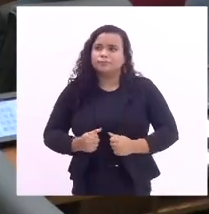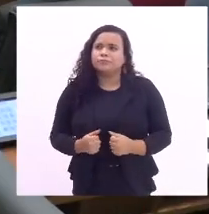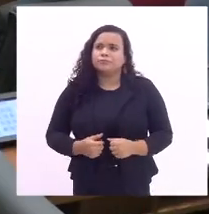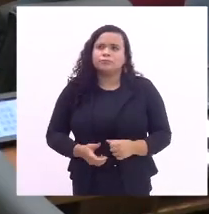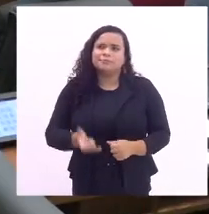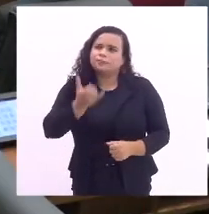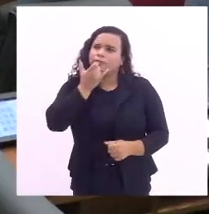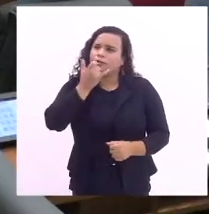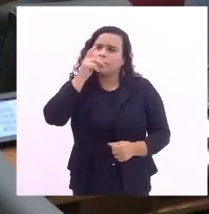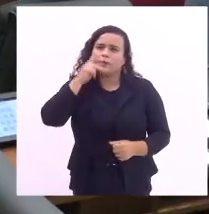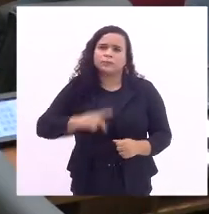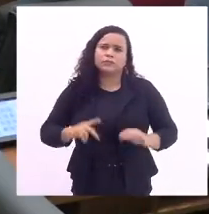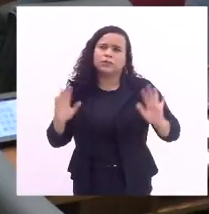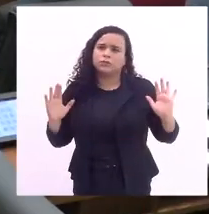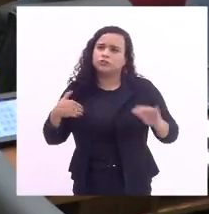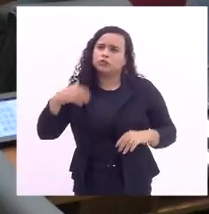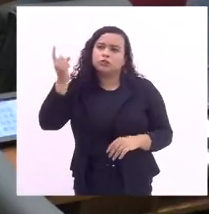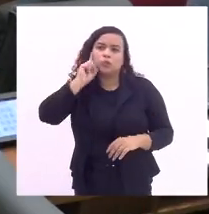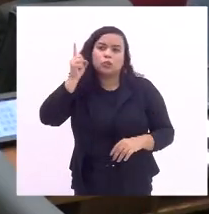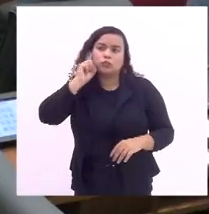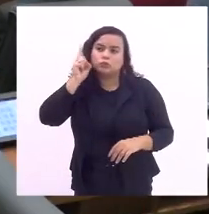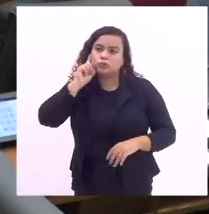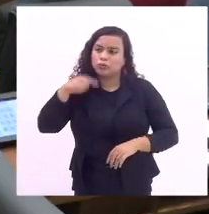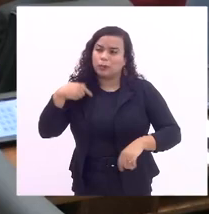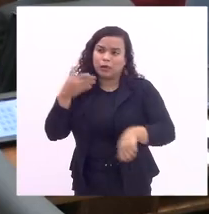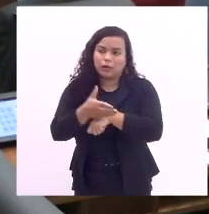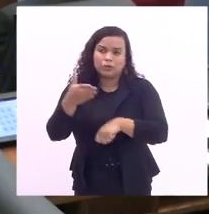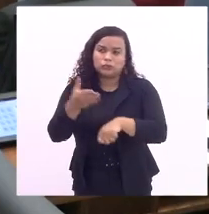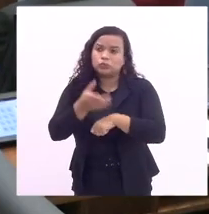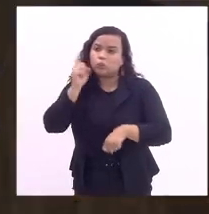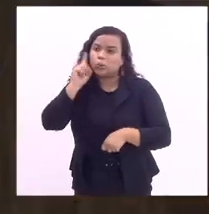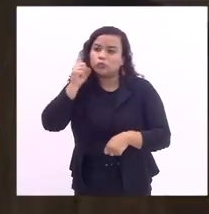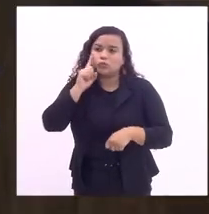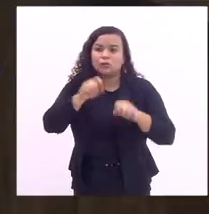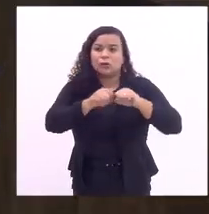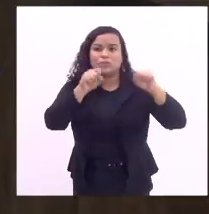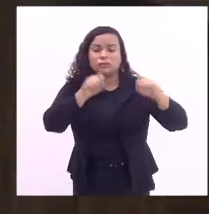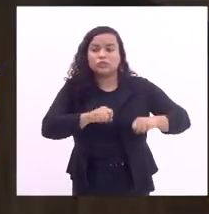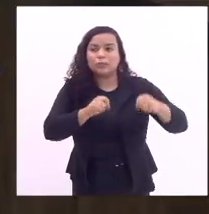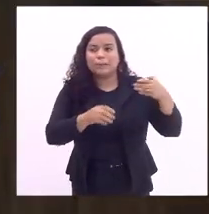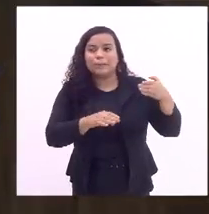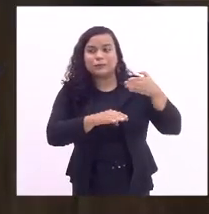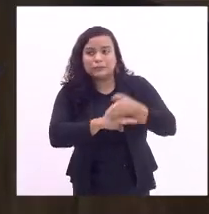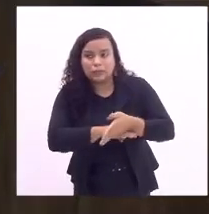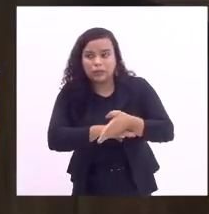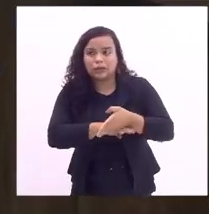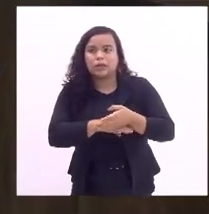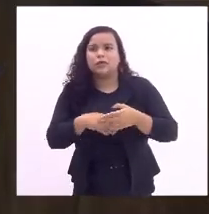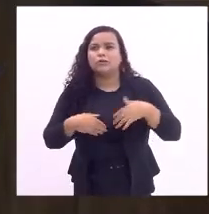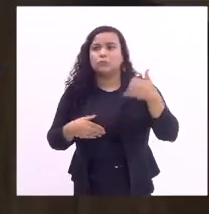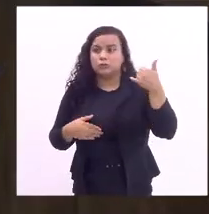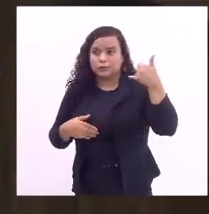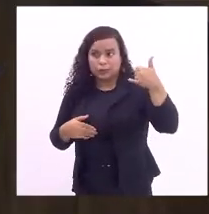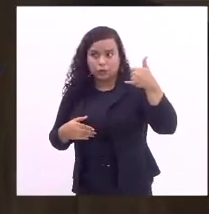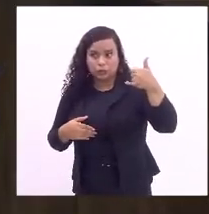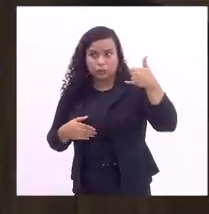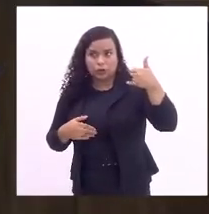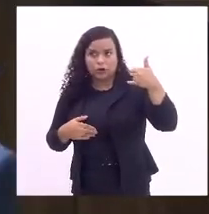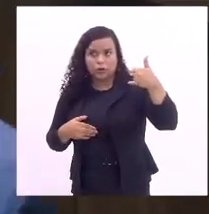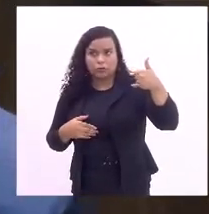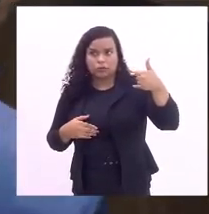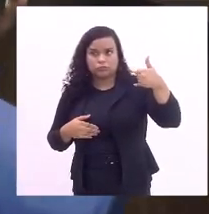Presidente, eu entro todo dia, me desculpe. Para entrar no sistema, Eu pego o celular e bato assim, ó,